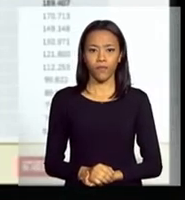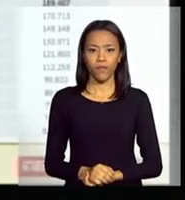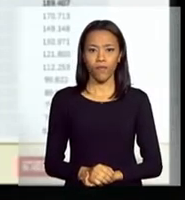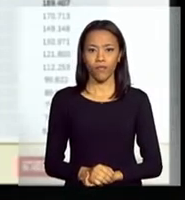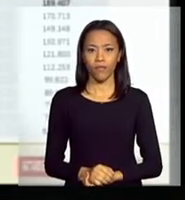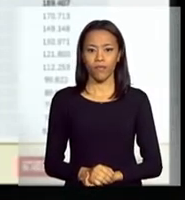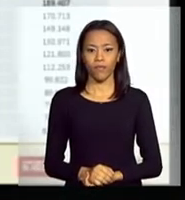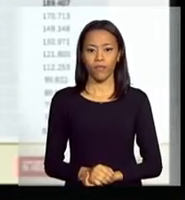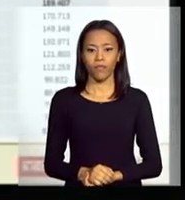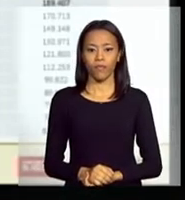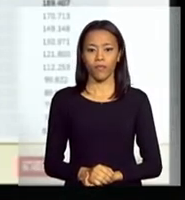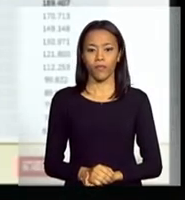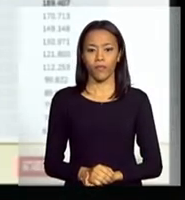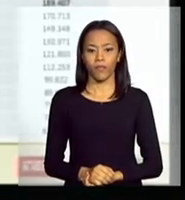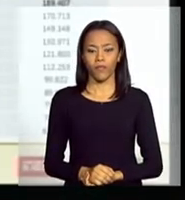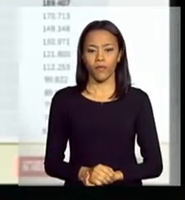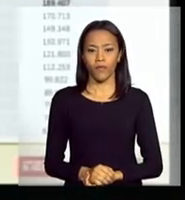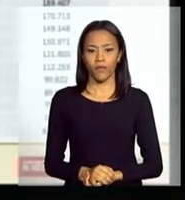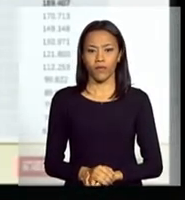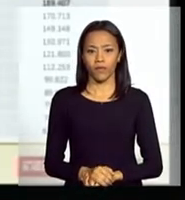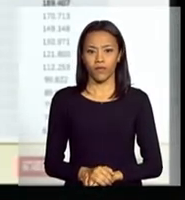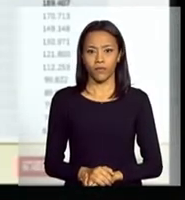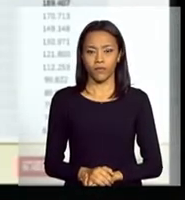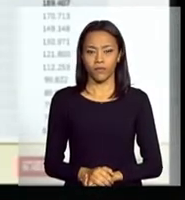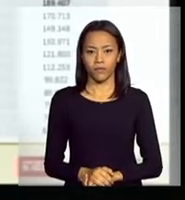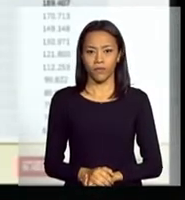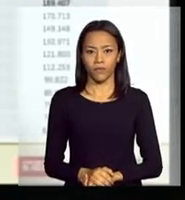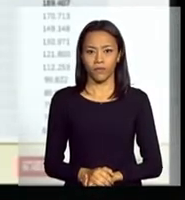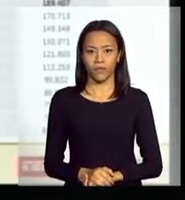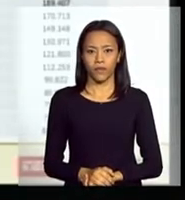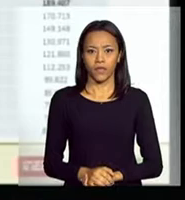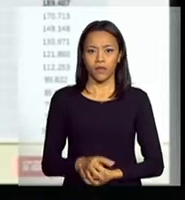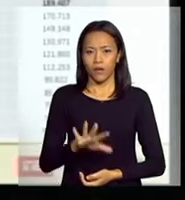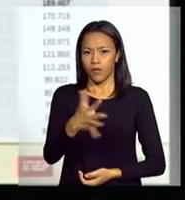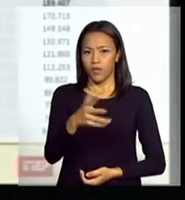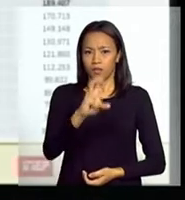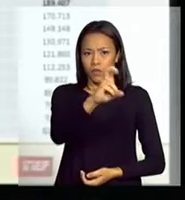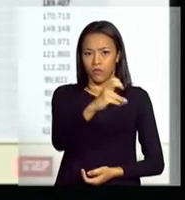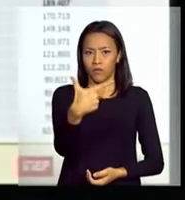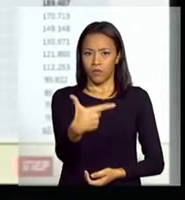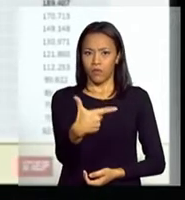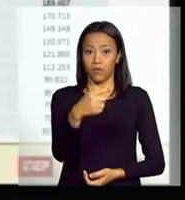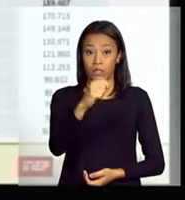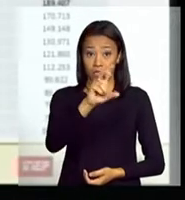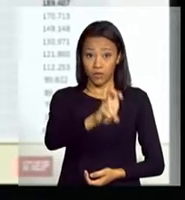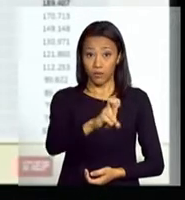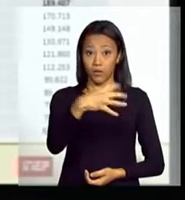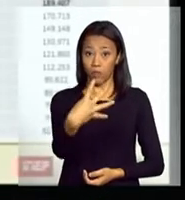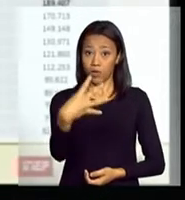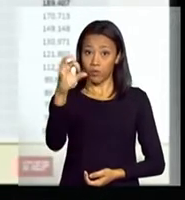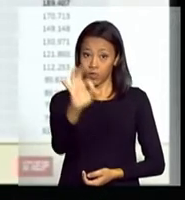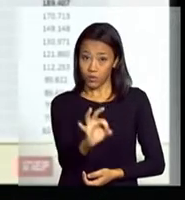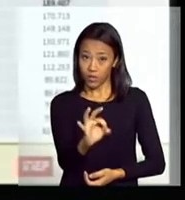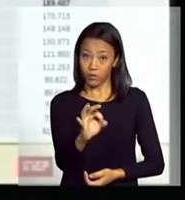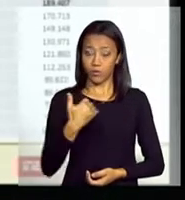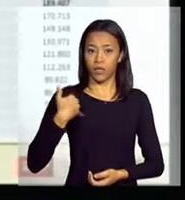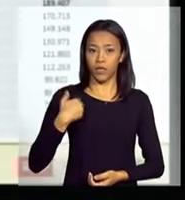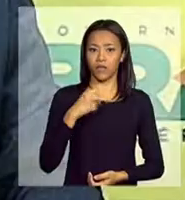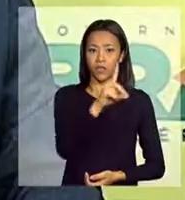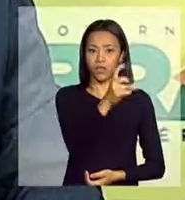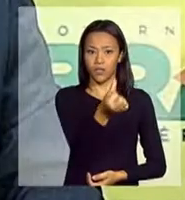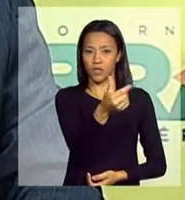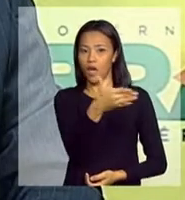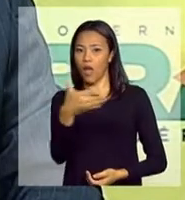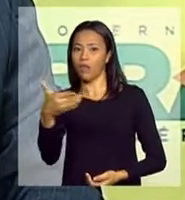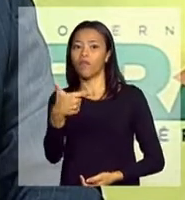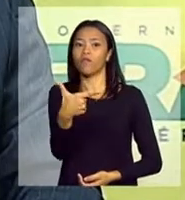o que dava 51 é bem todo 54 por cento de 16 a 20 anos